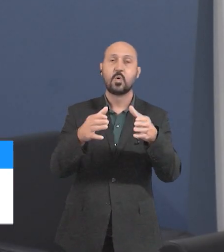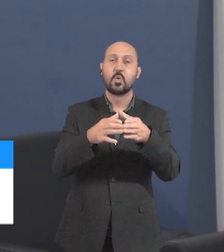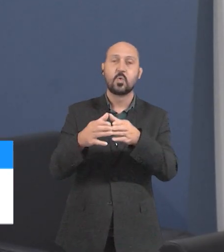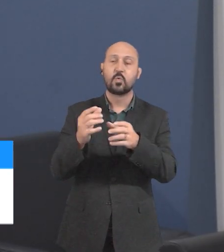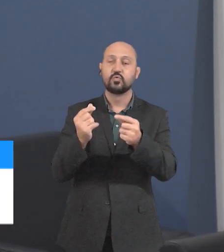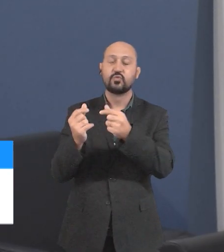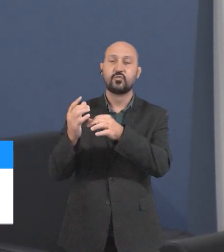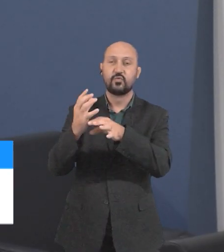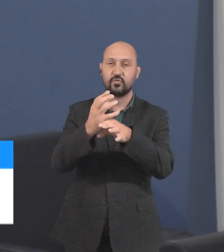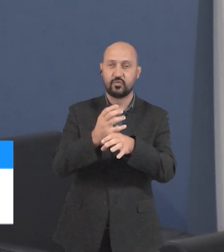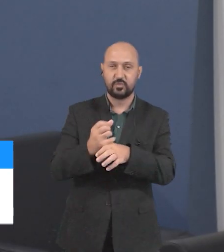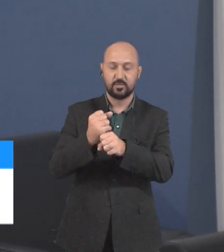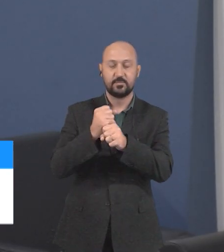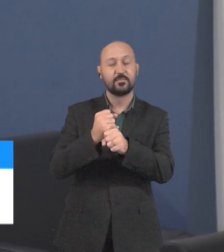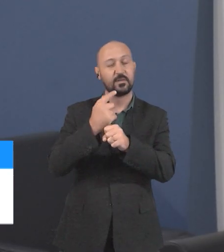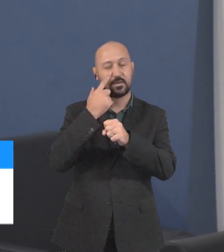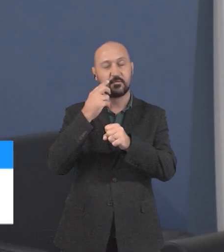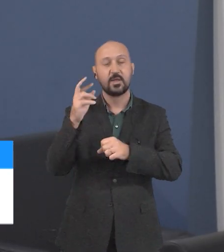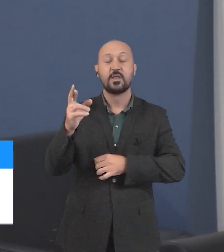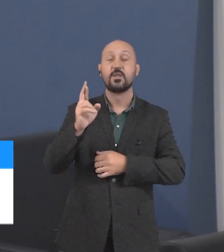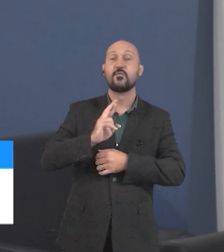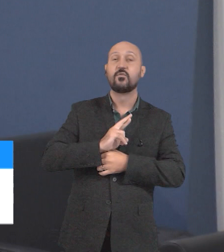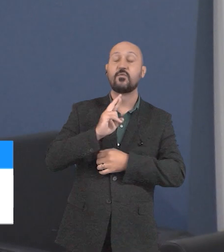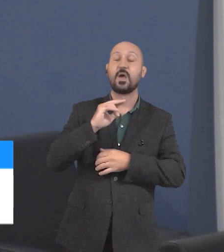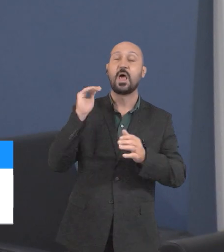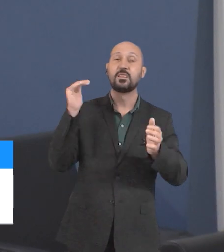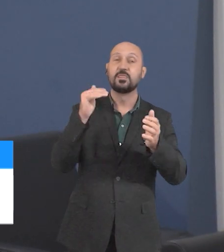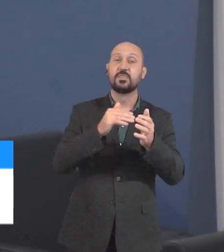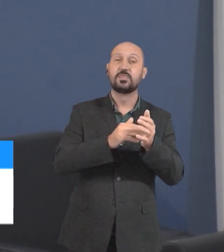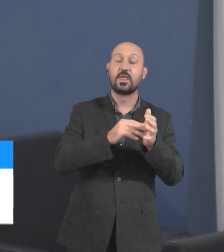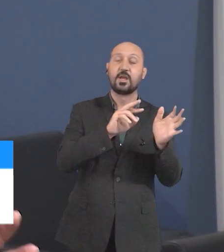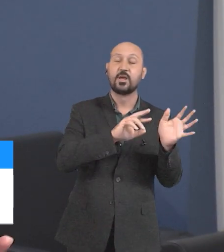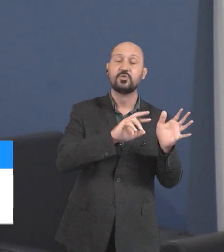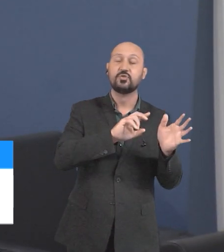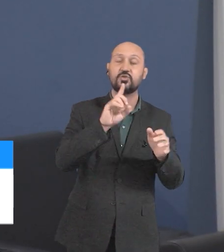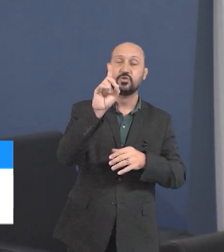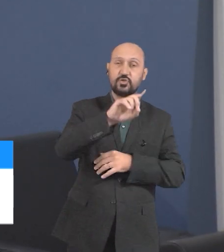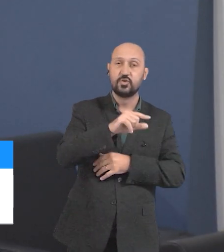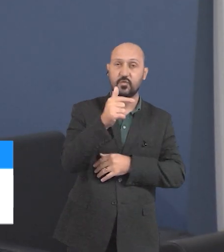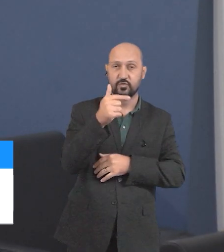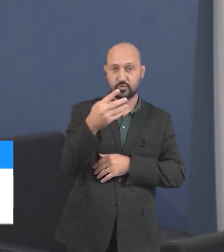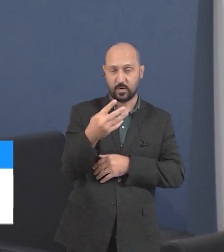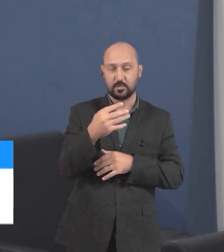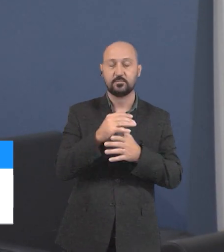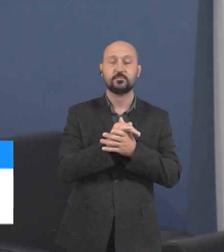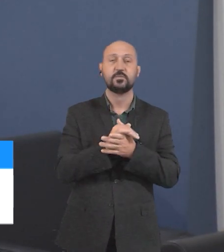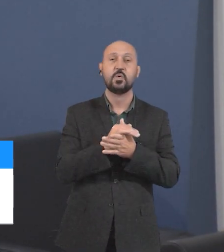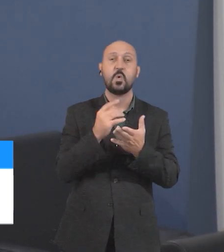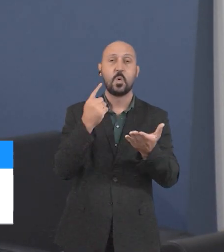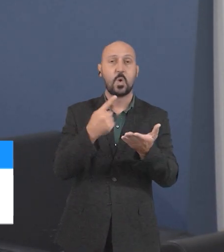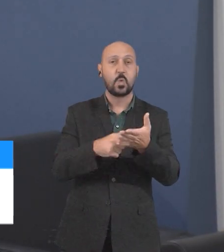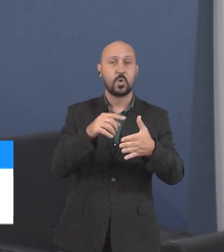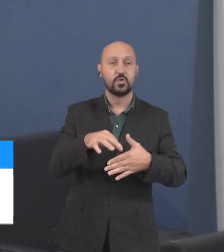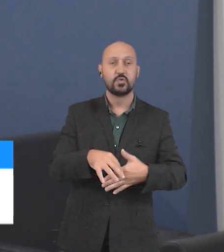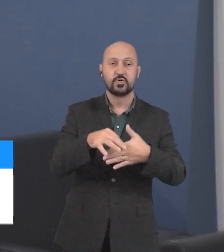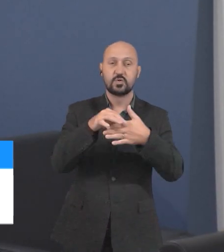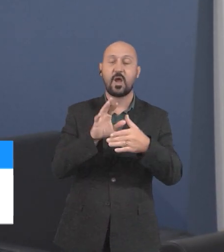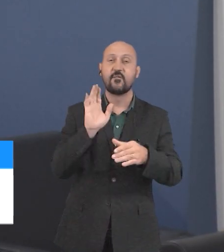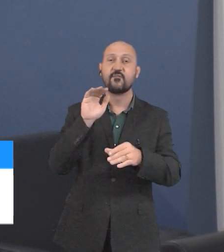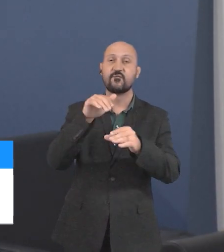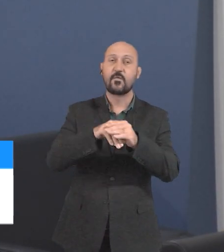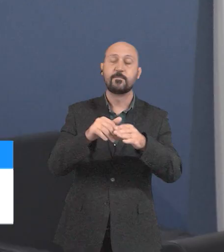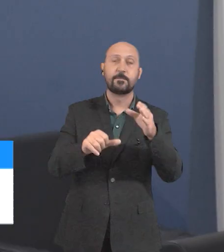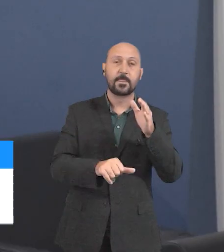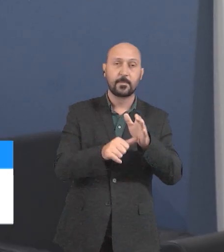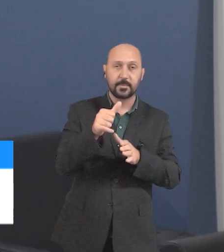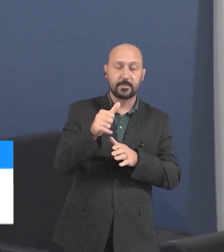da Comissão de Finanças e Orçamento, que deve devolver o projeto até o próximo dia 24. O acordo de liderança